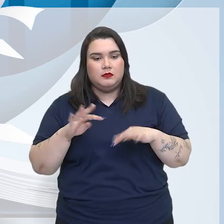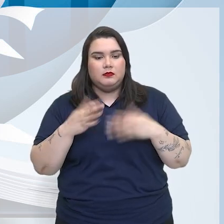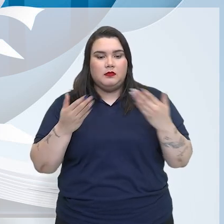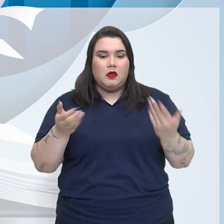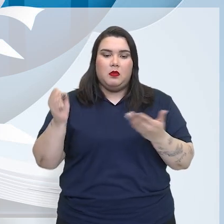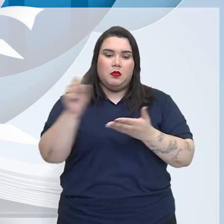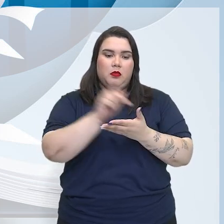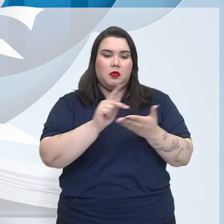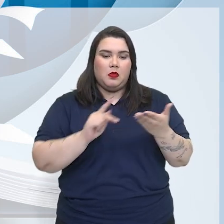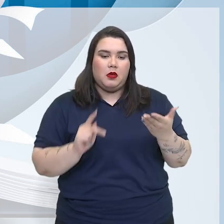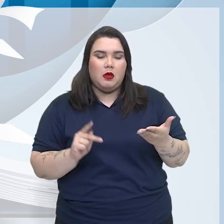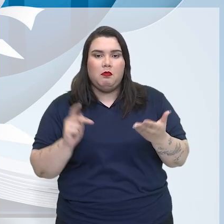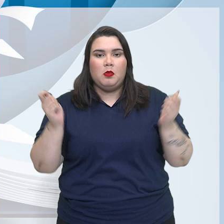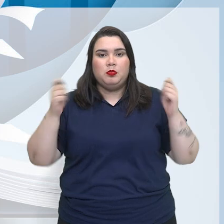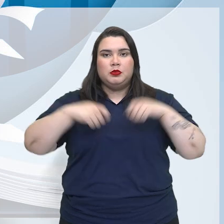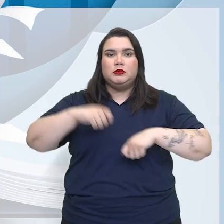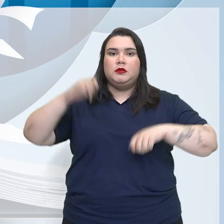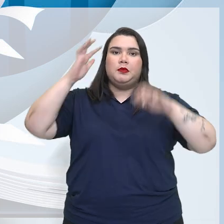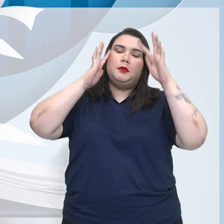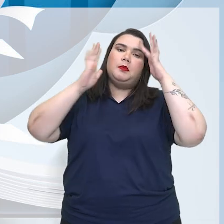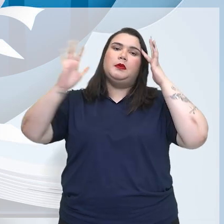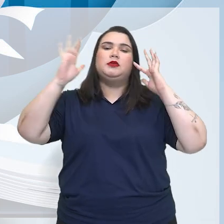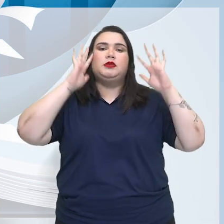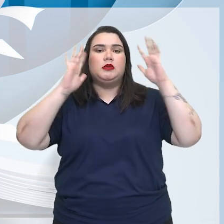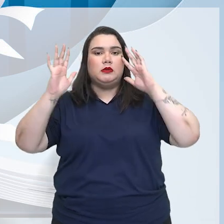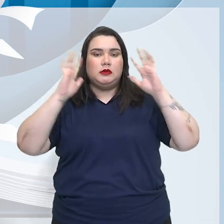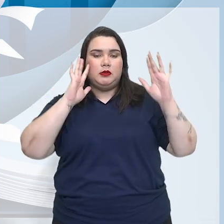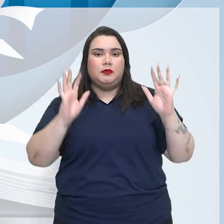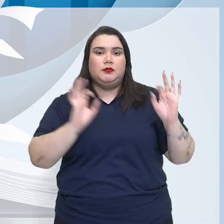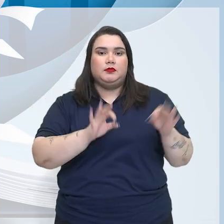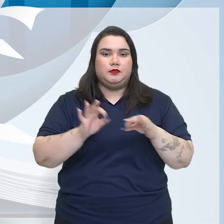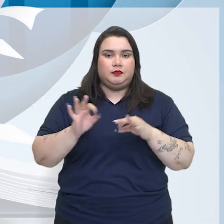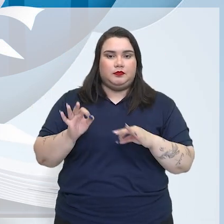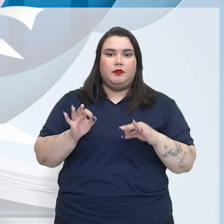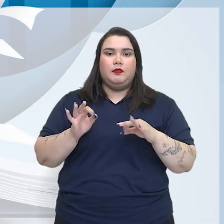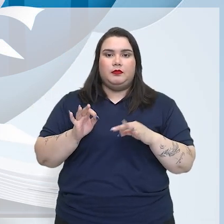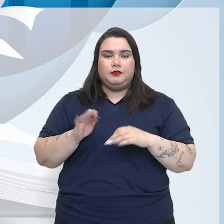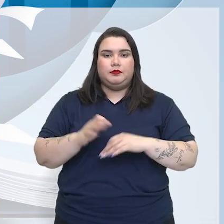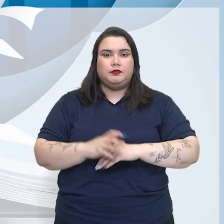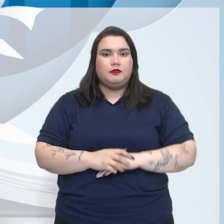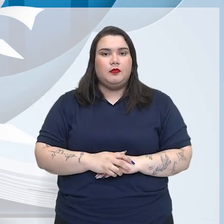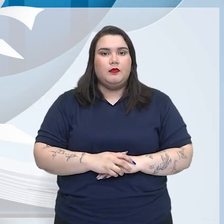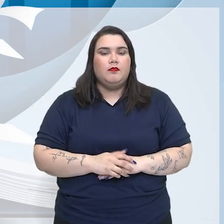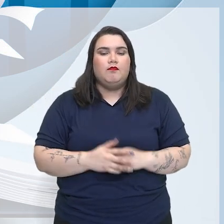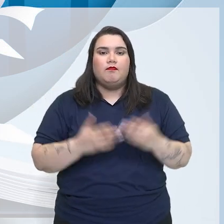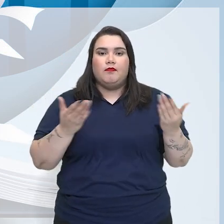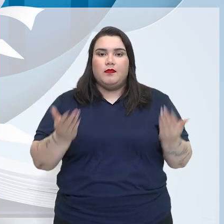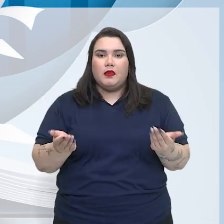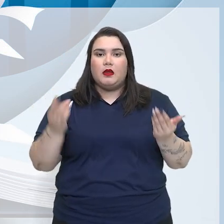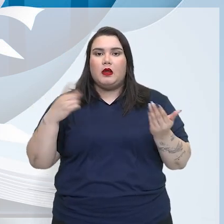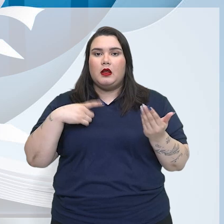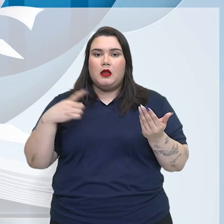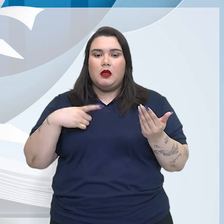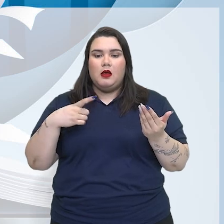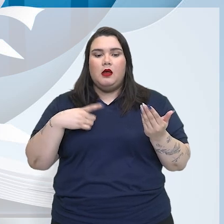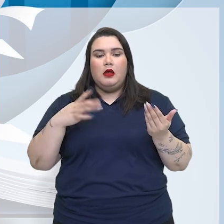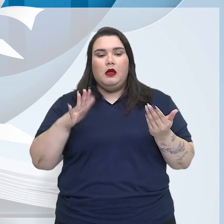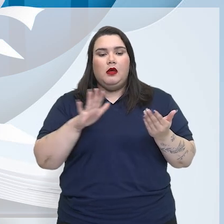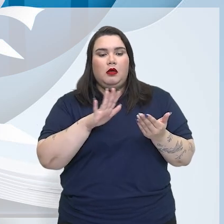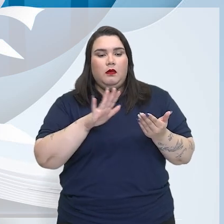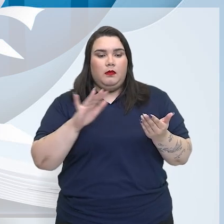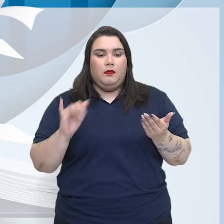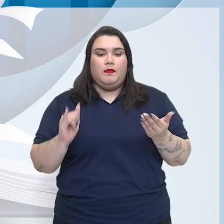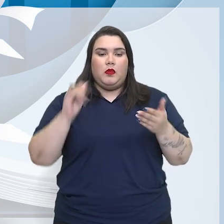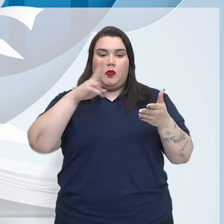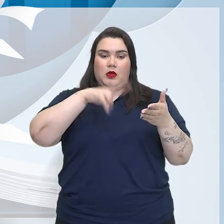ele cria asas. A imaginação voa. E ele vem pousar nos